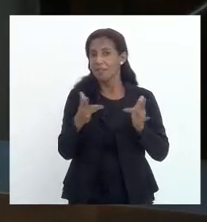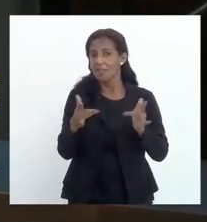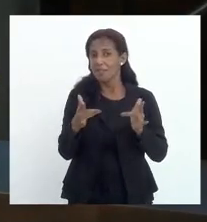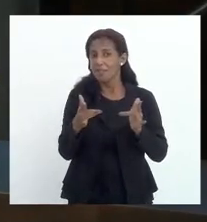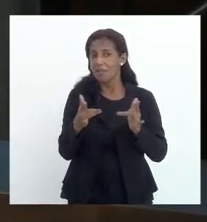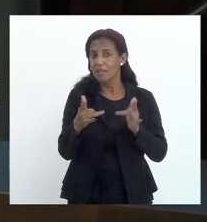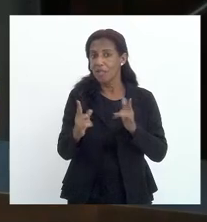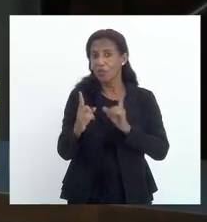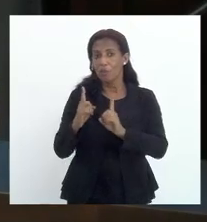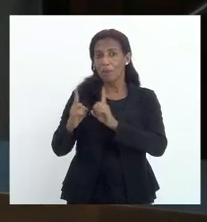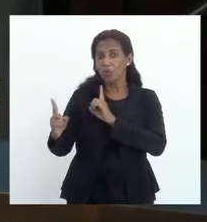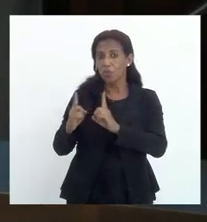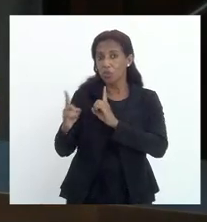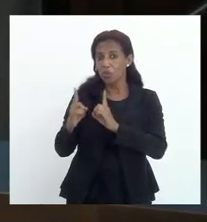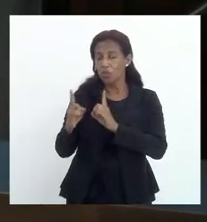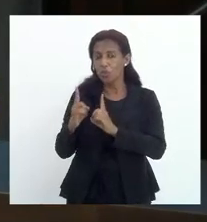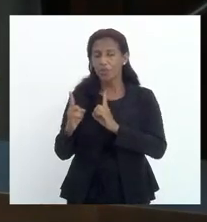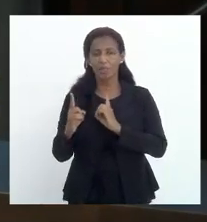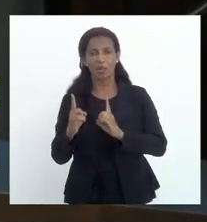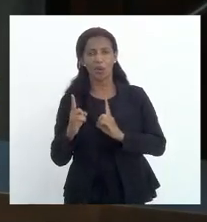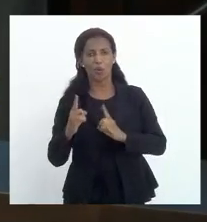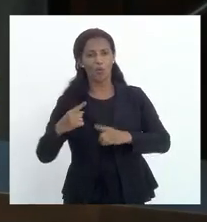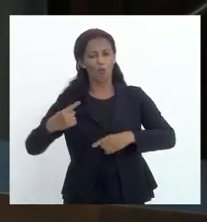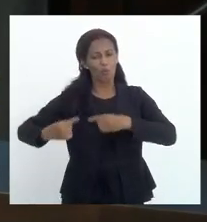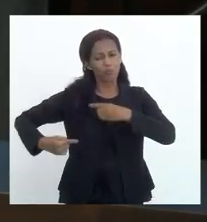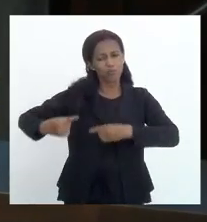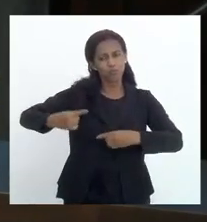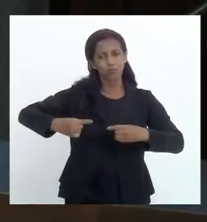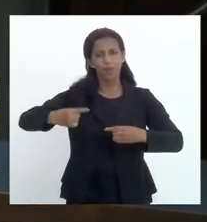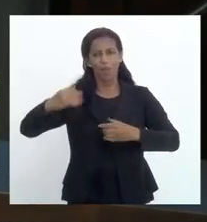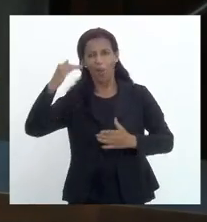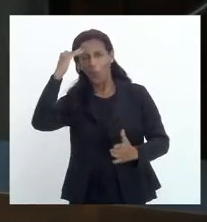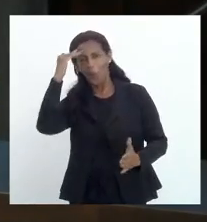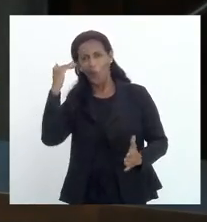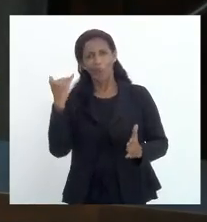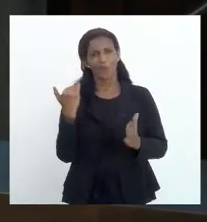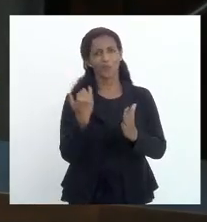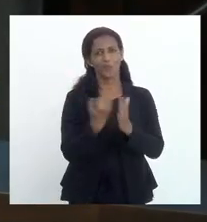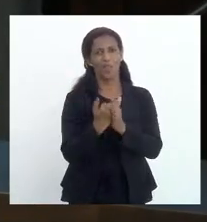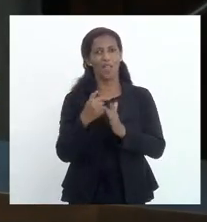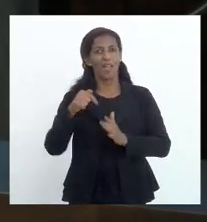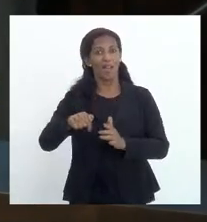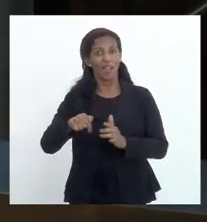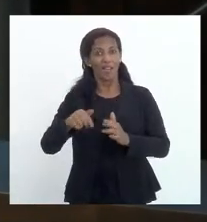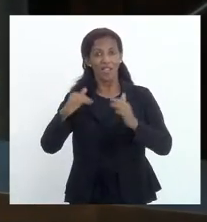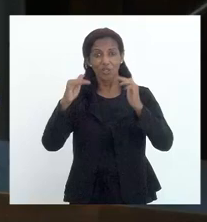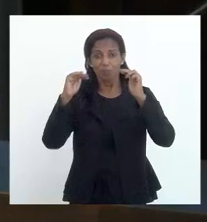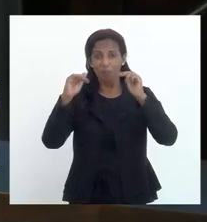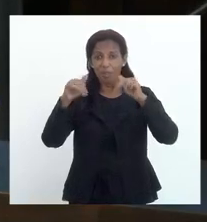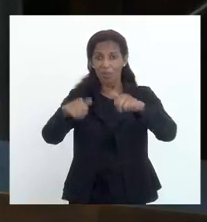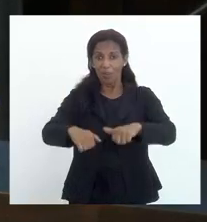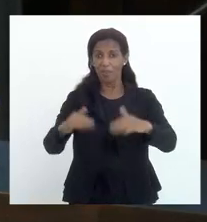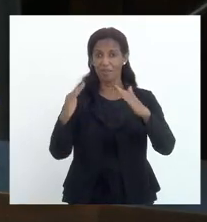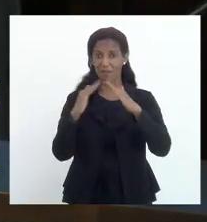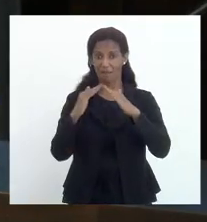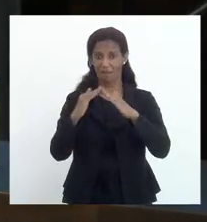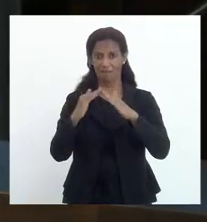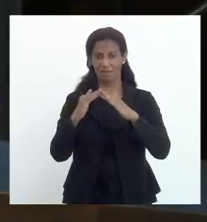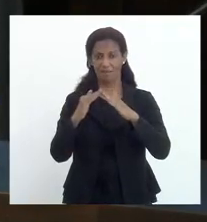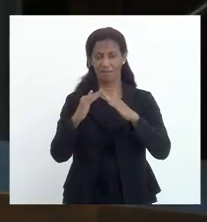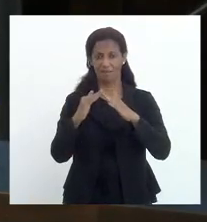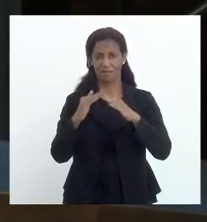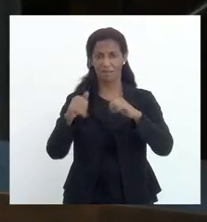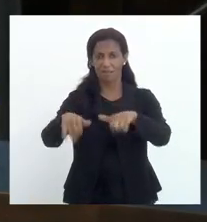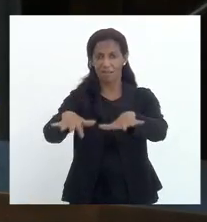a discussão, para o debate, em reverência a esse plenário, a esta casa.